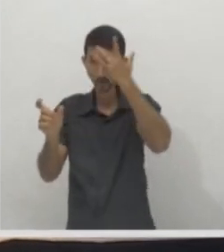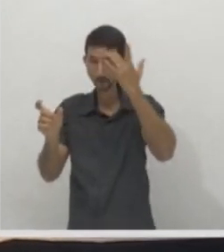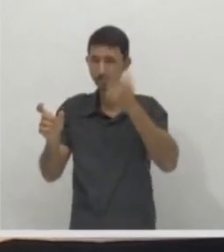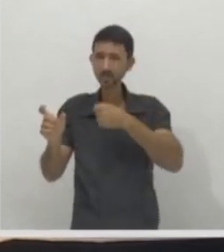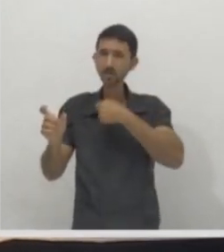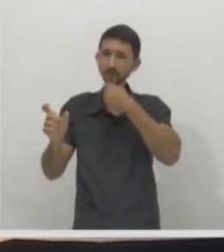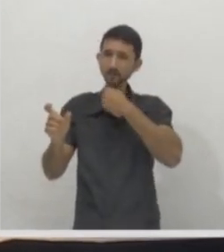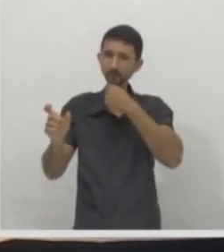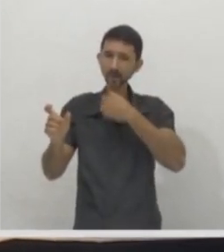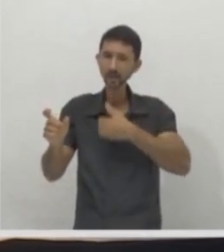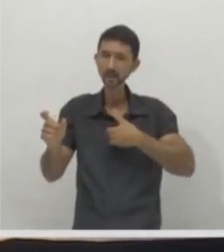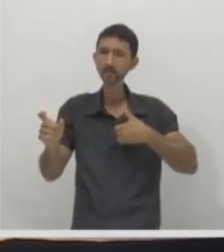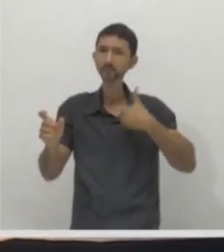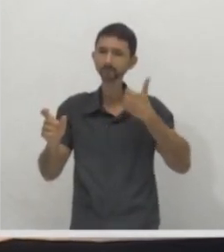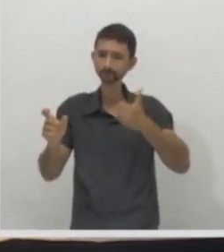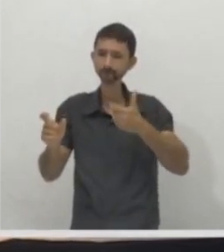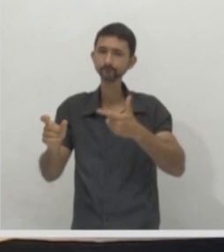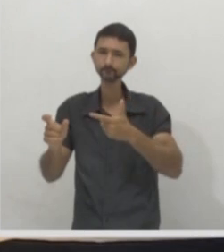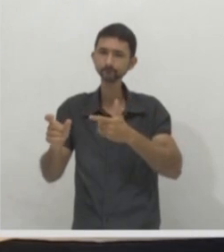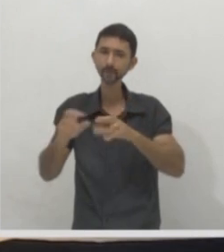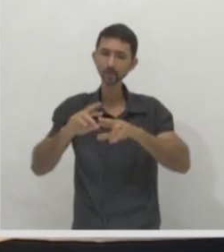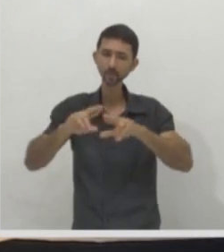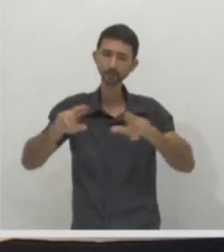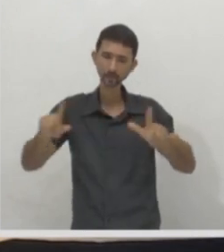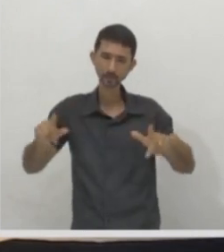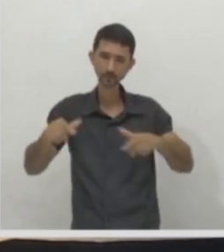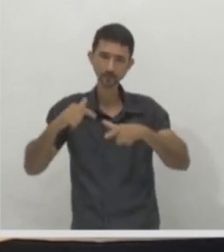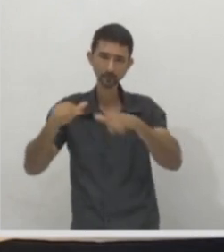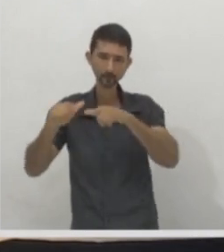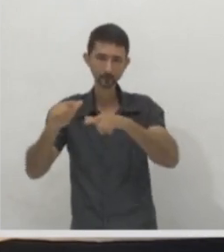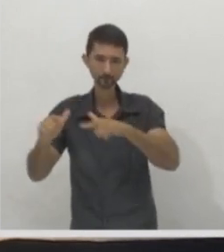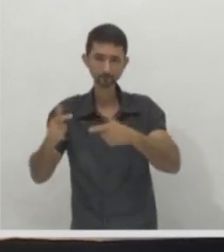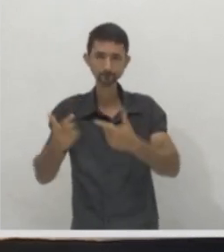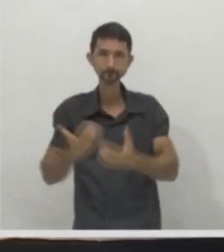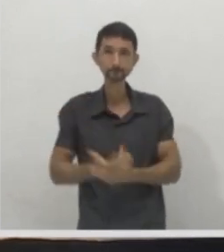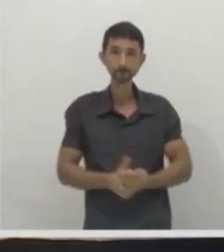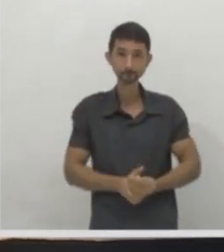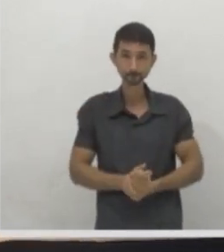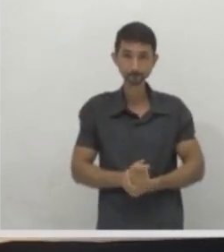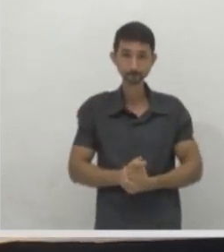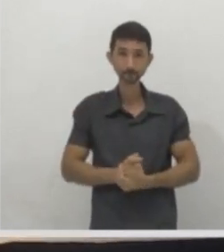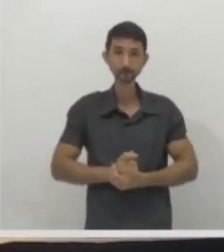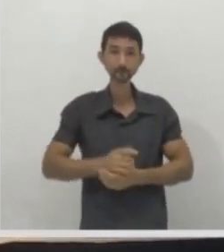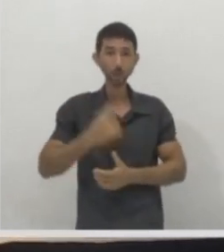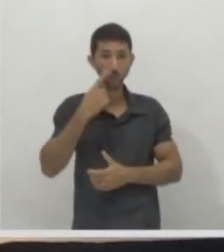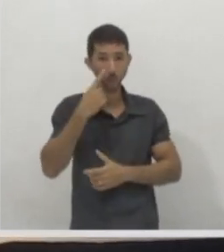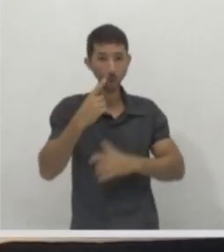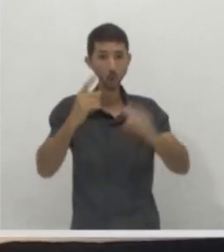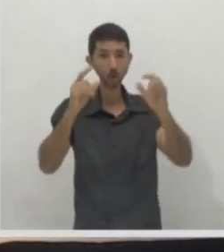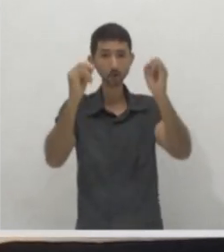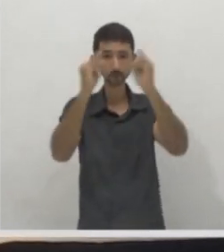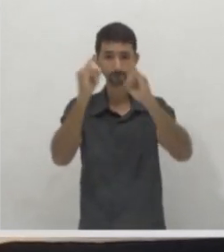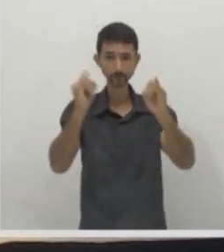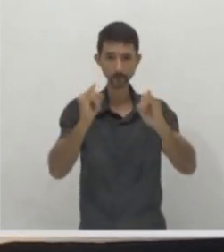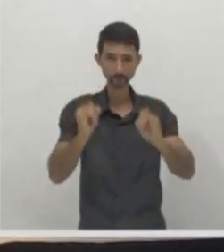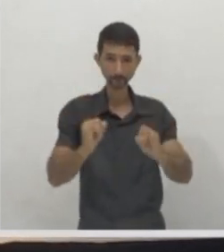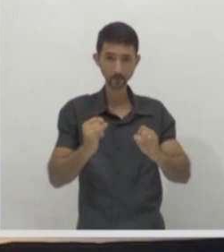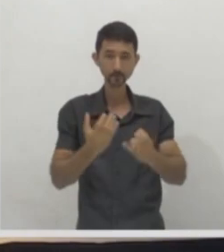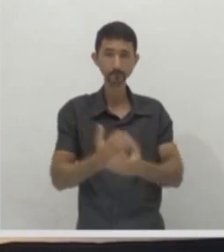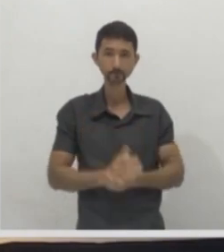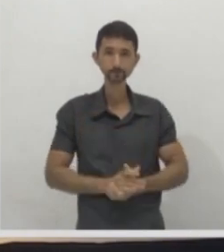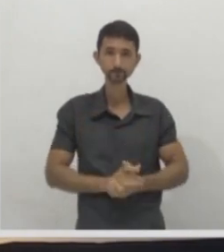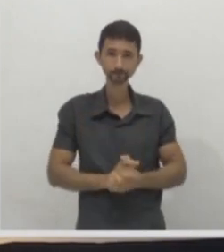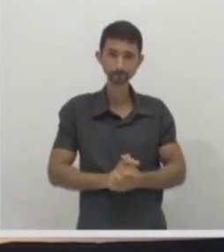experiência e sabedoria, faziam outro tipo de trabalho. Bem, vamos analisar essa imagem aí,